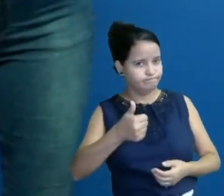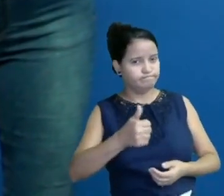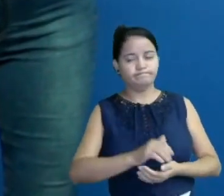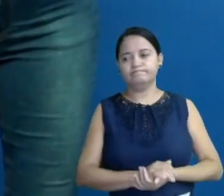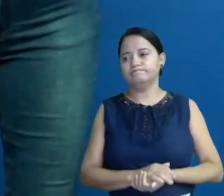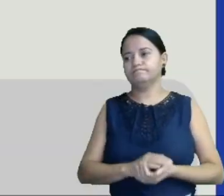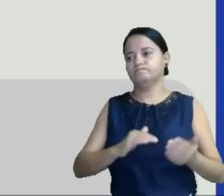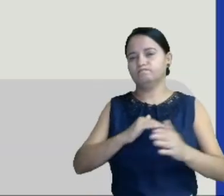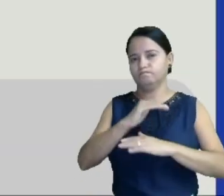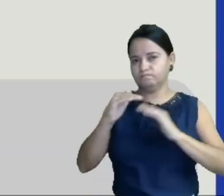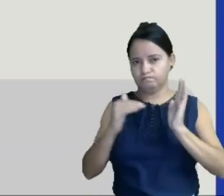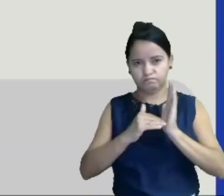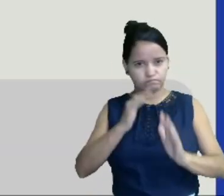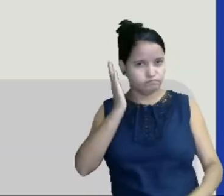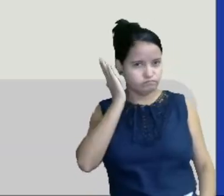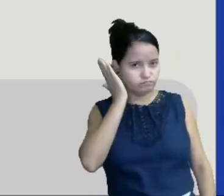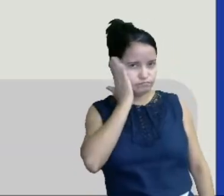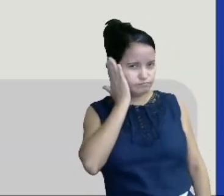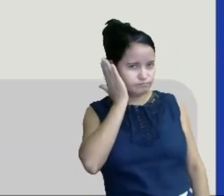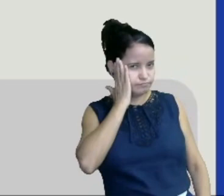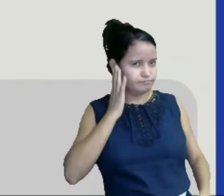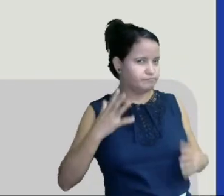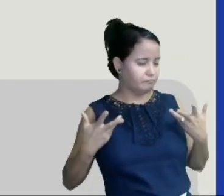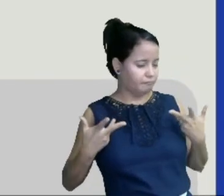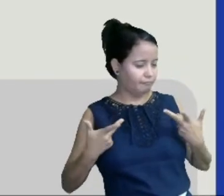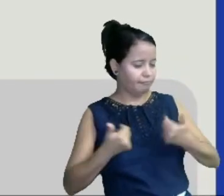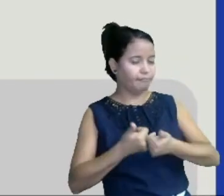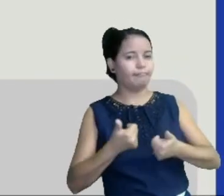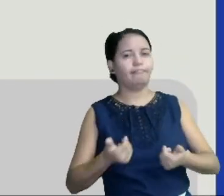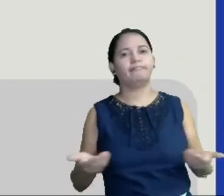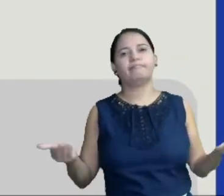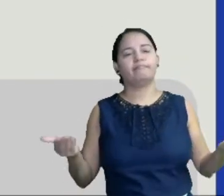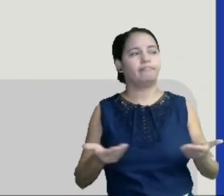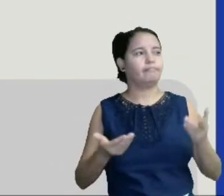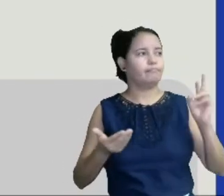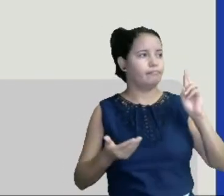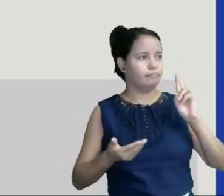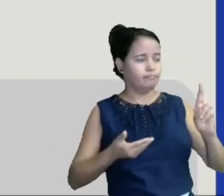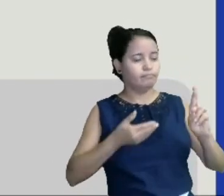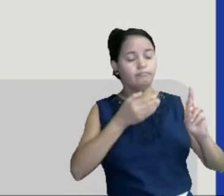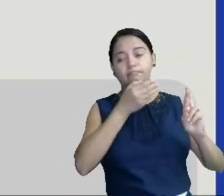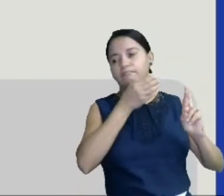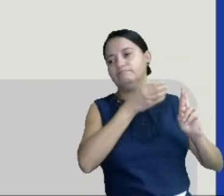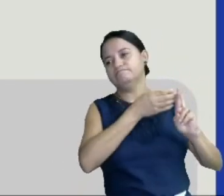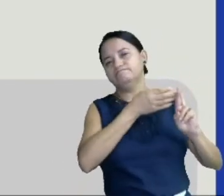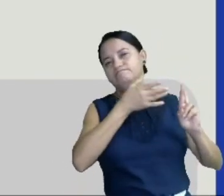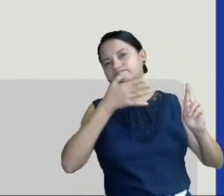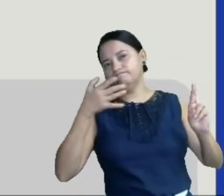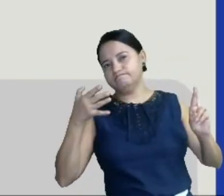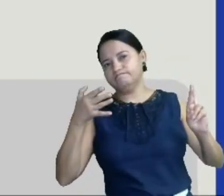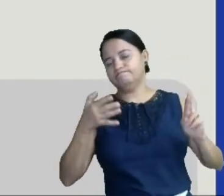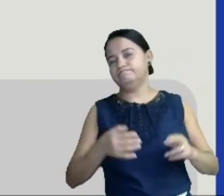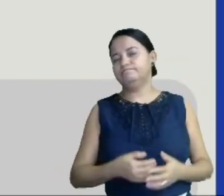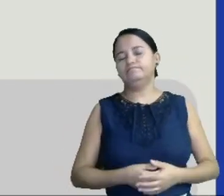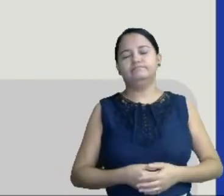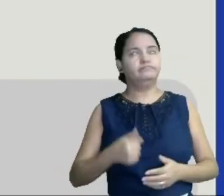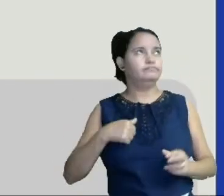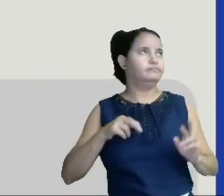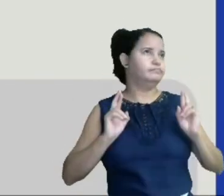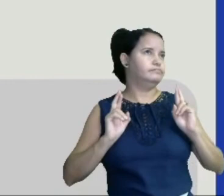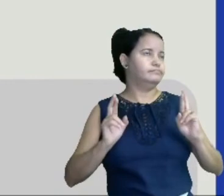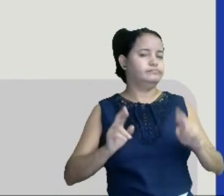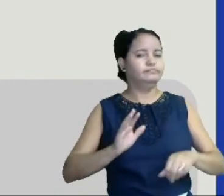então todo mundo compreendeu que maravilha Chegamos as nossas referências eu espero ter deixado aqui